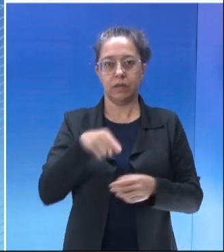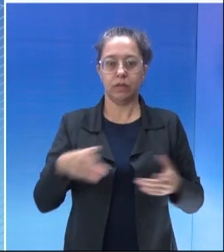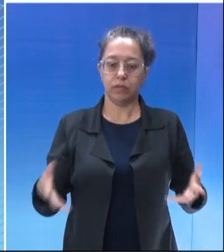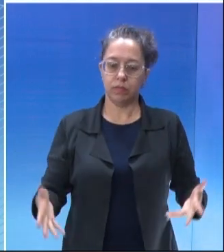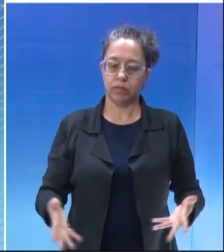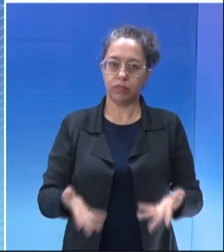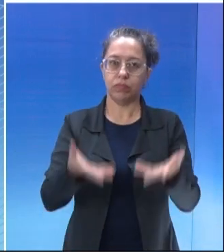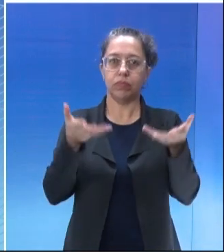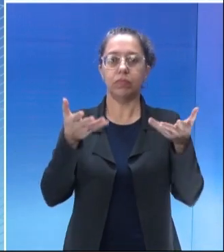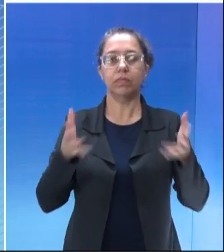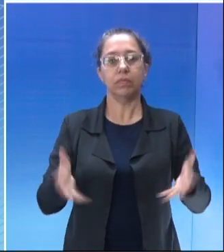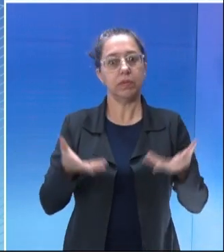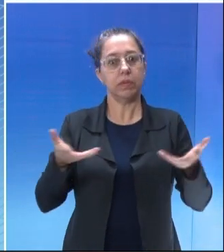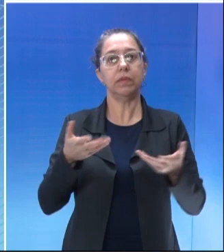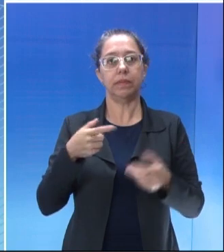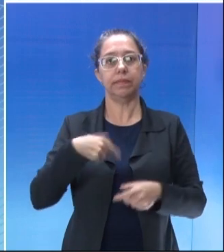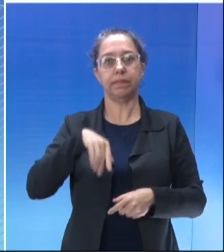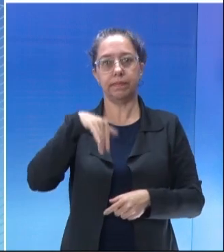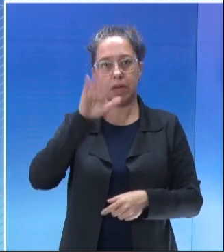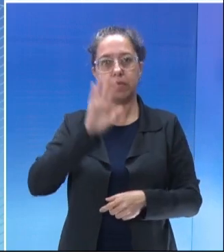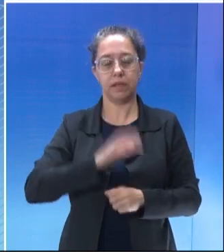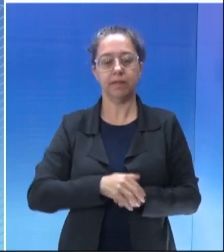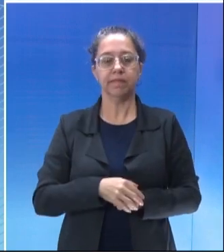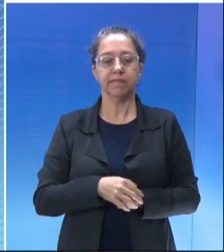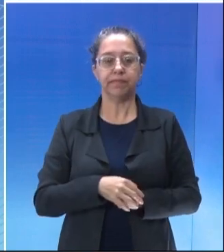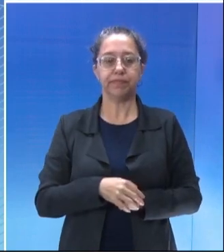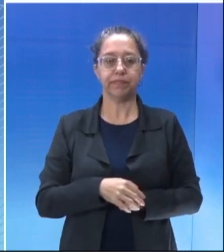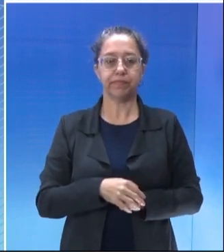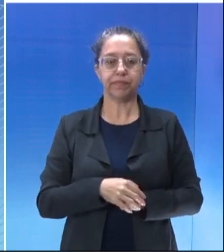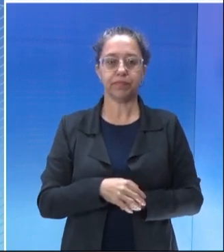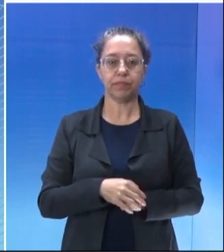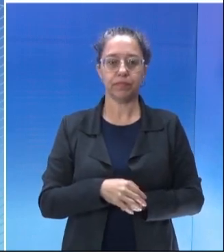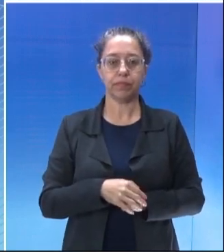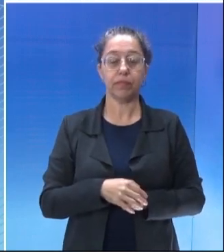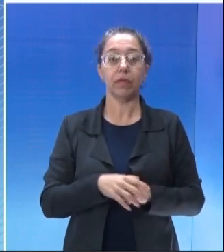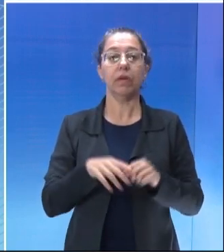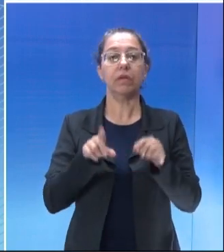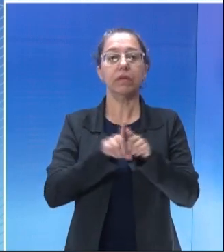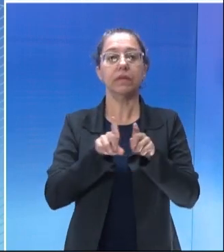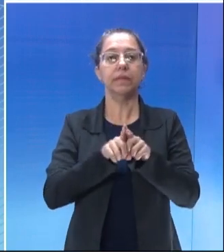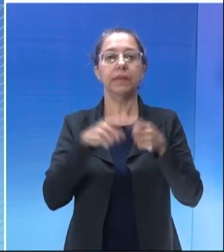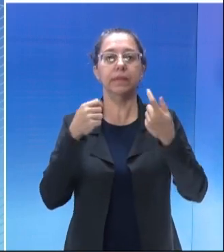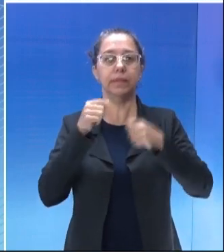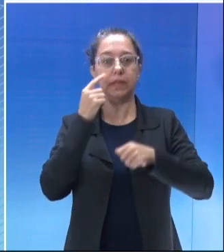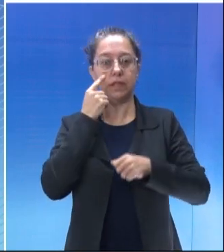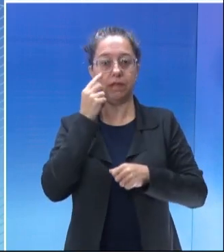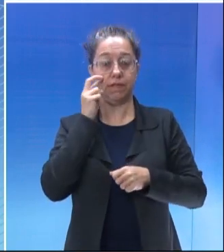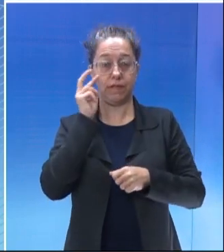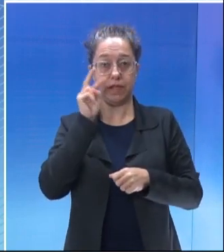aprofundado. A outra coisa que nós devemos observar,